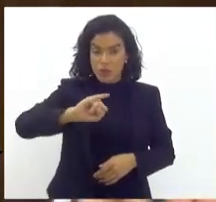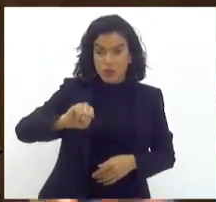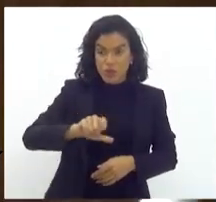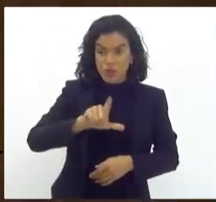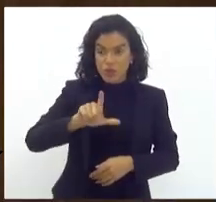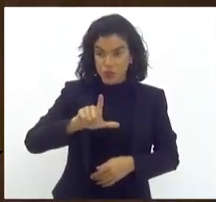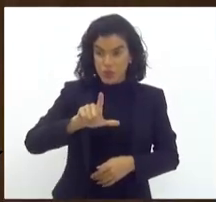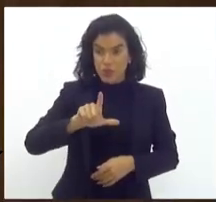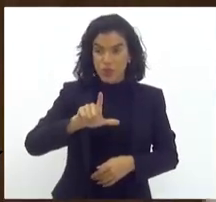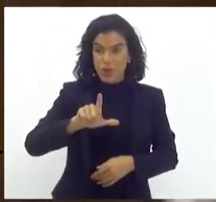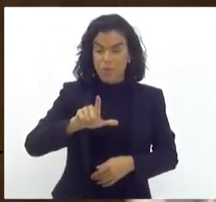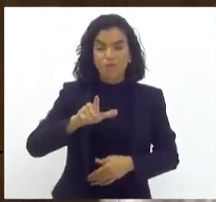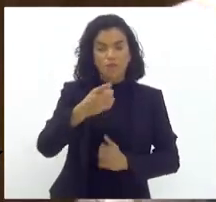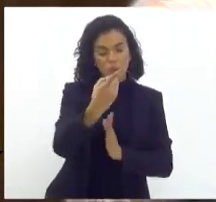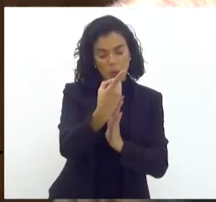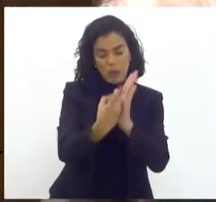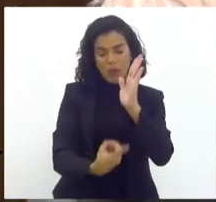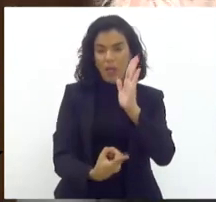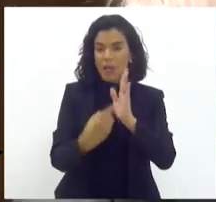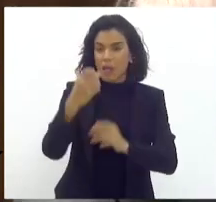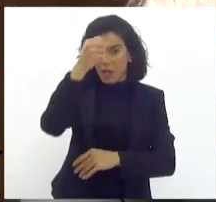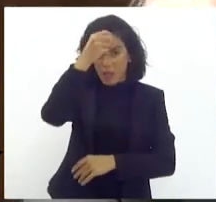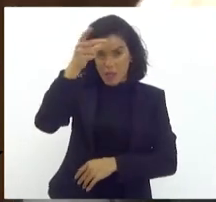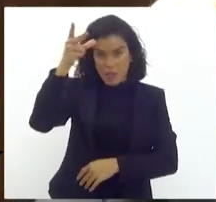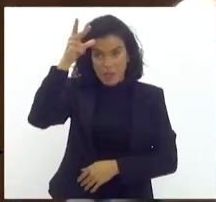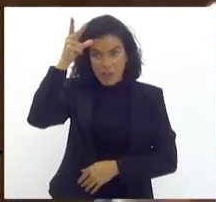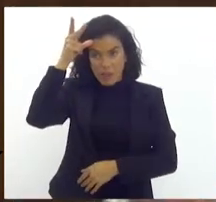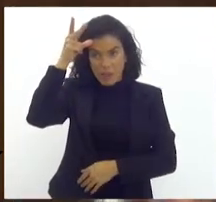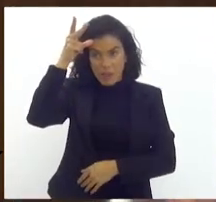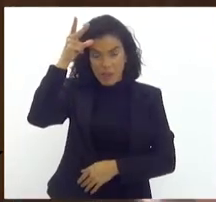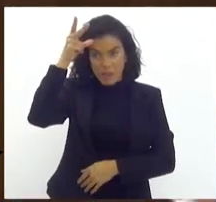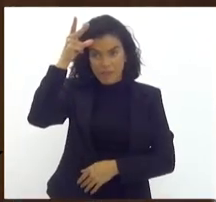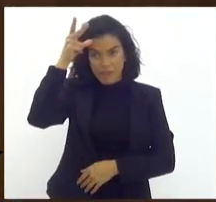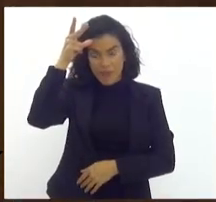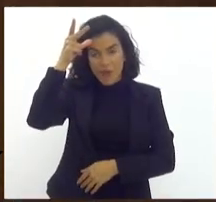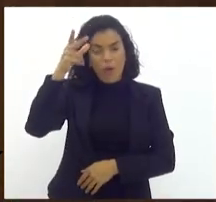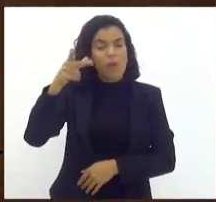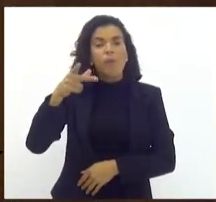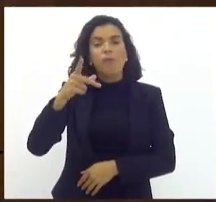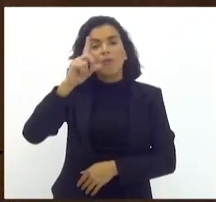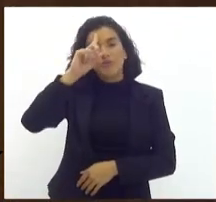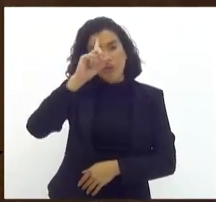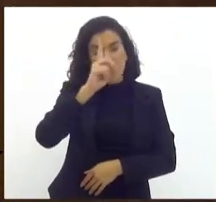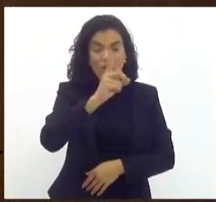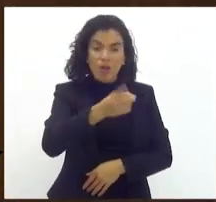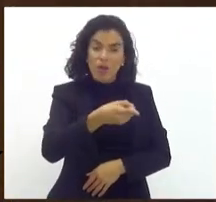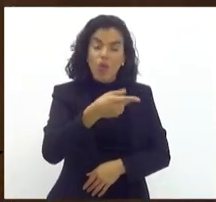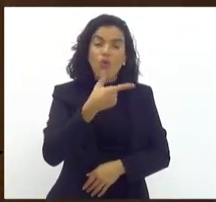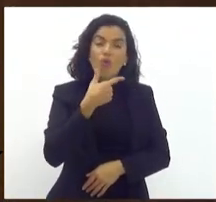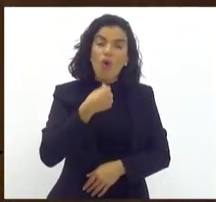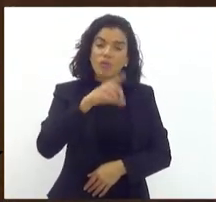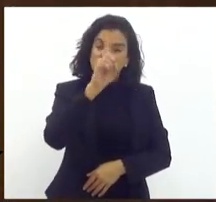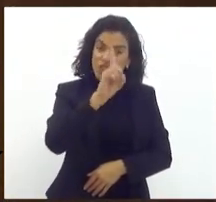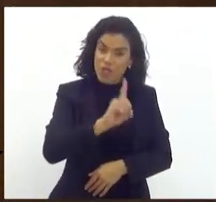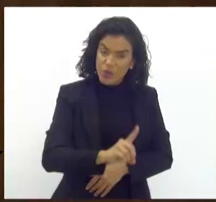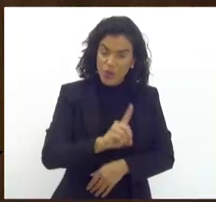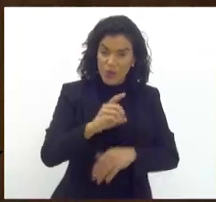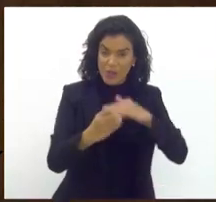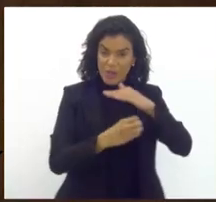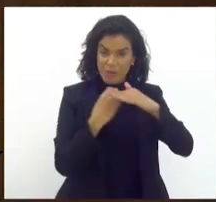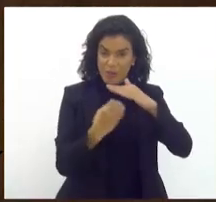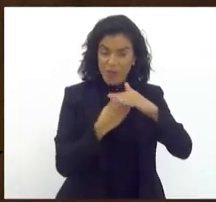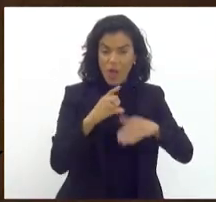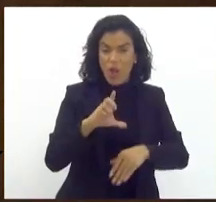julho pelo um decreto do prefeito designando que um diretor da empresa o senhor Luiz